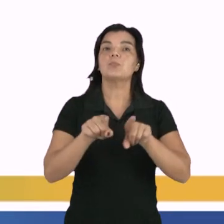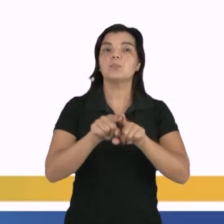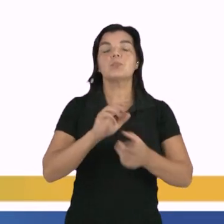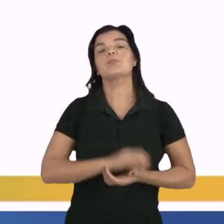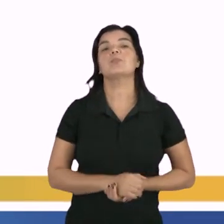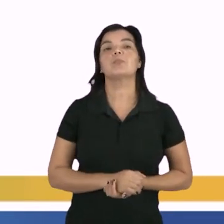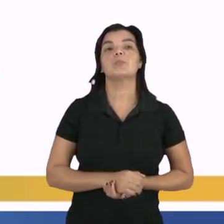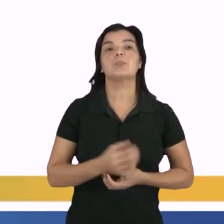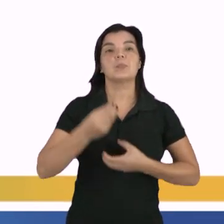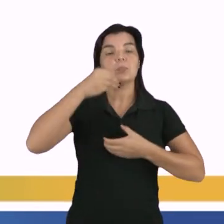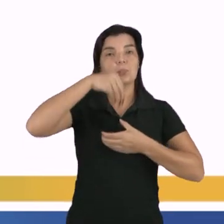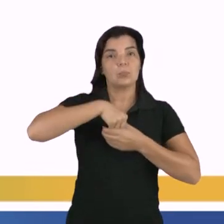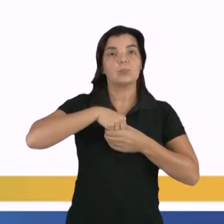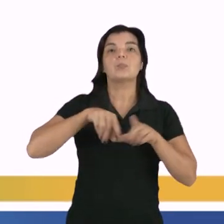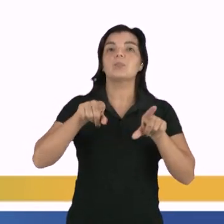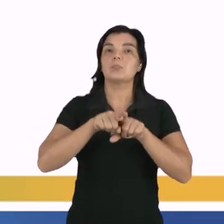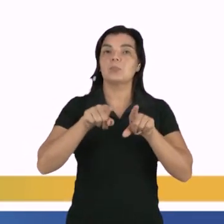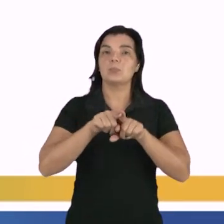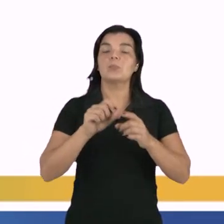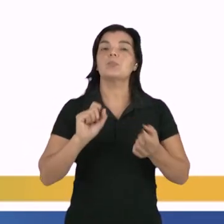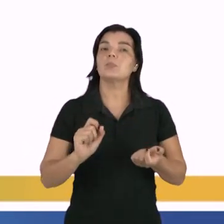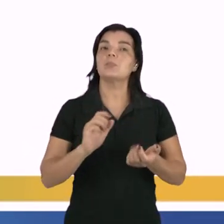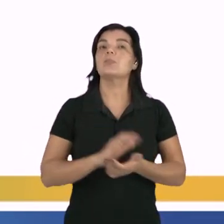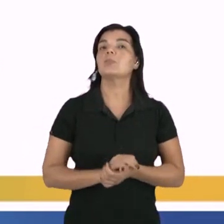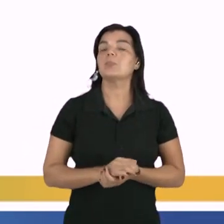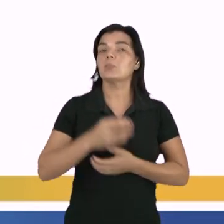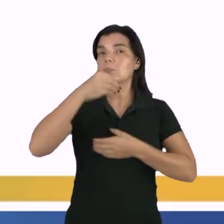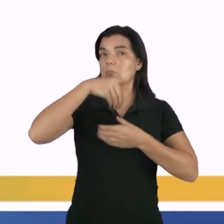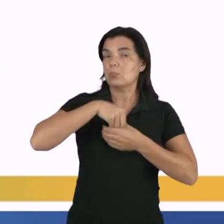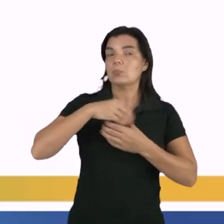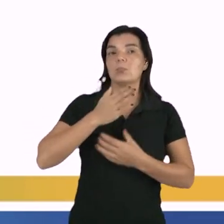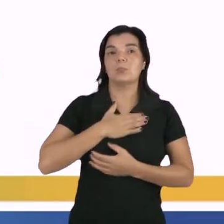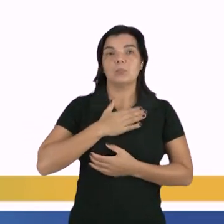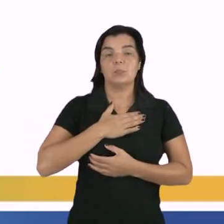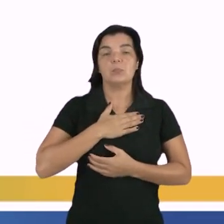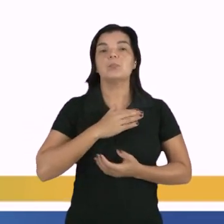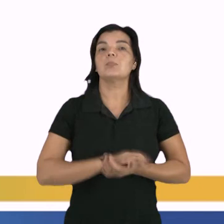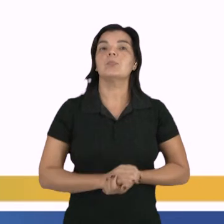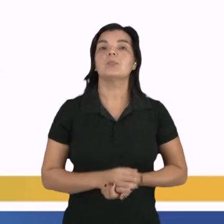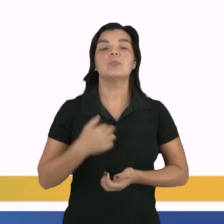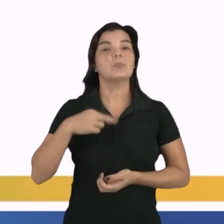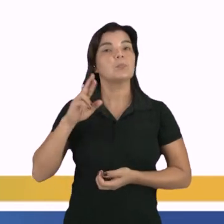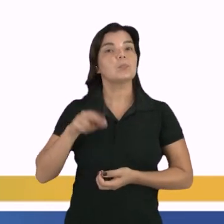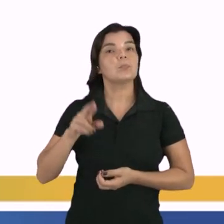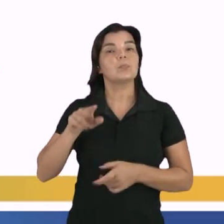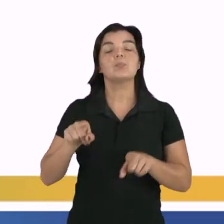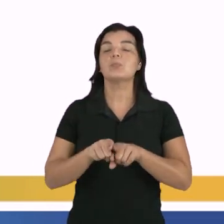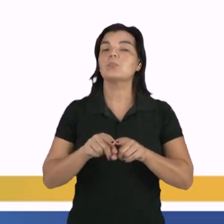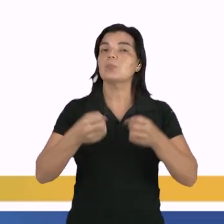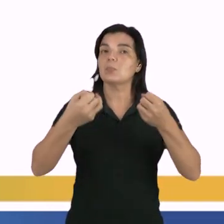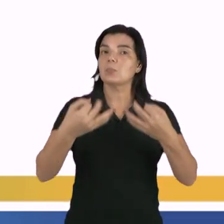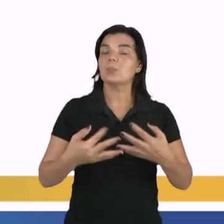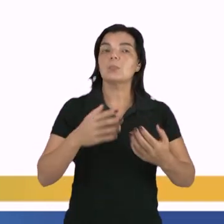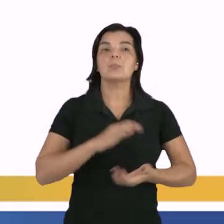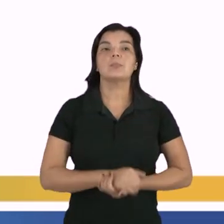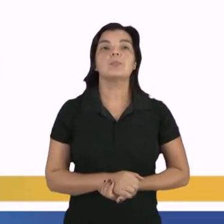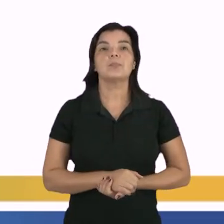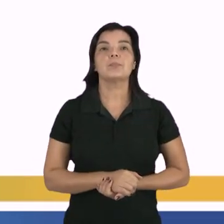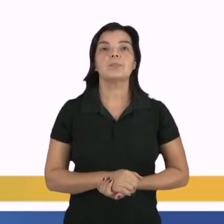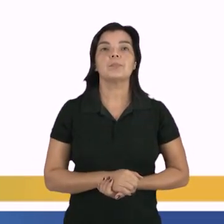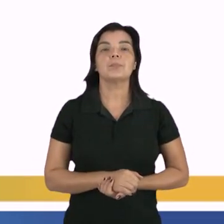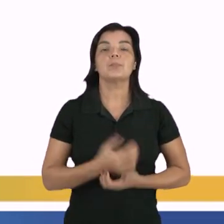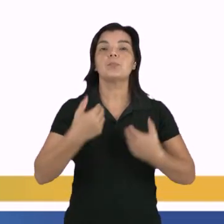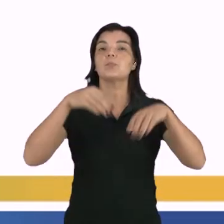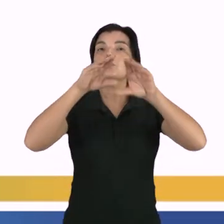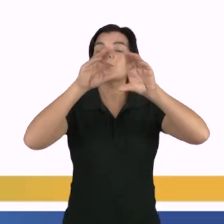inteligível. Então, a interioridade da norma está dentro de mim, está dentro da minha razão, que é o que ele está falando ali, né?